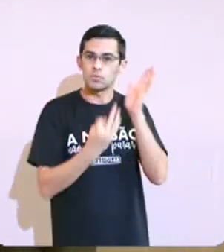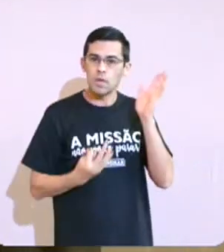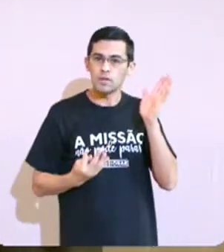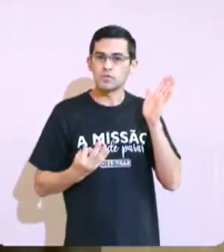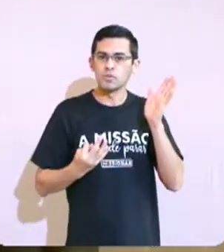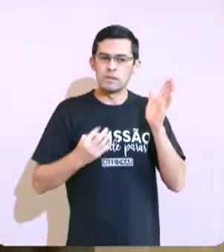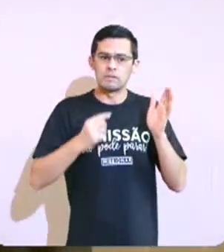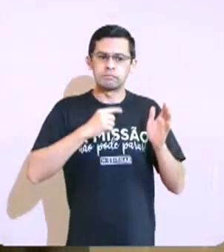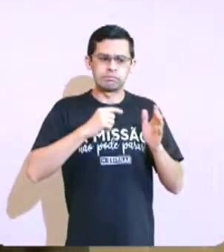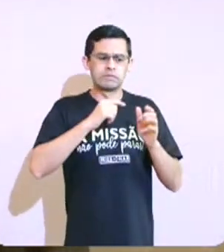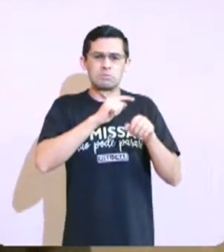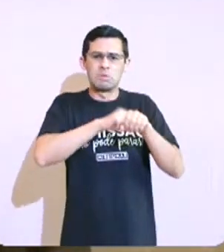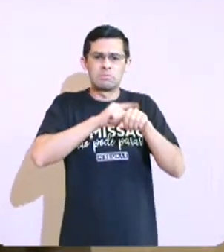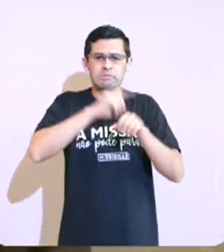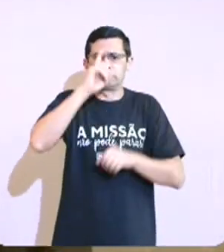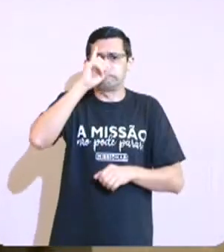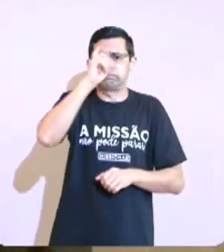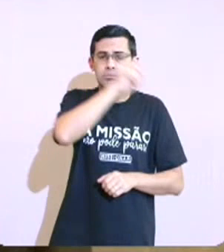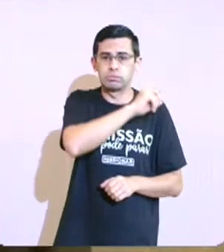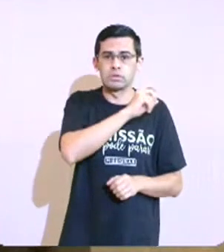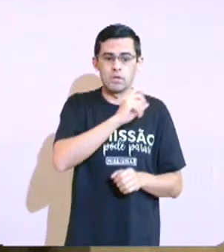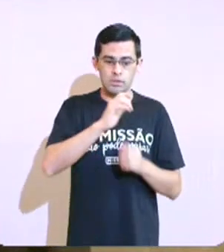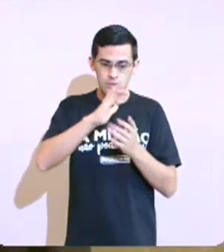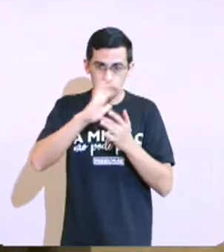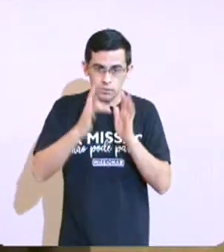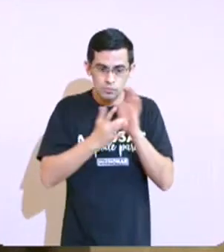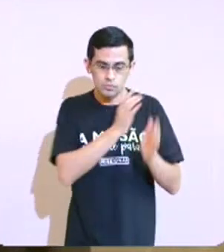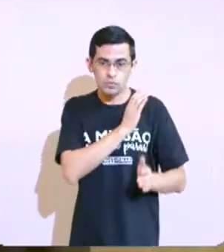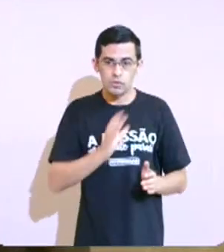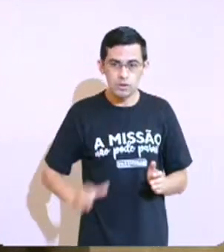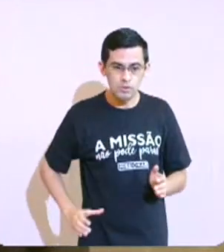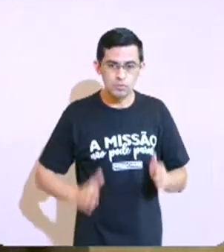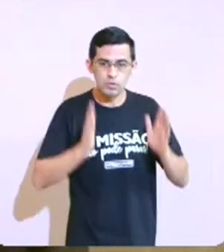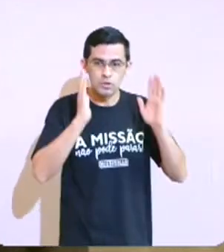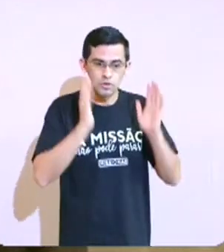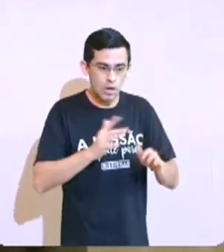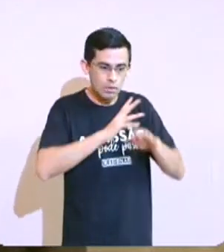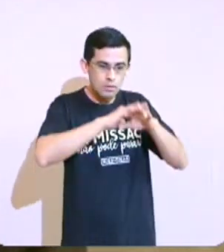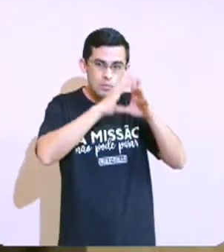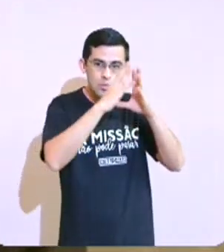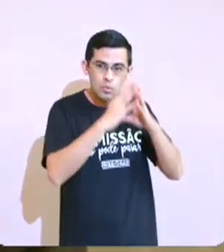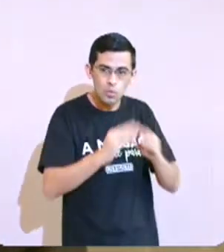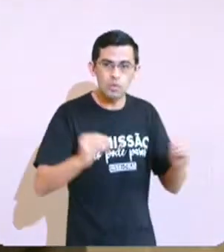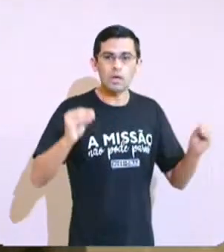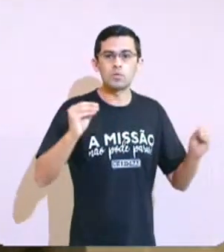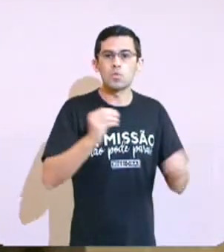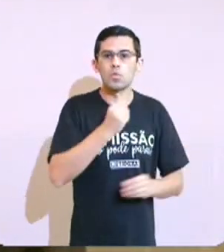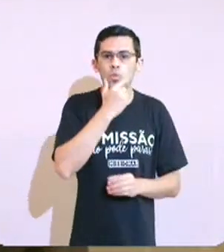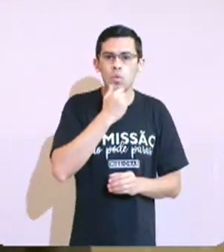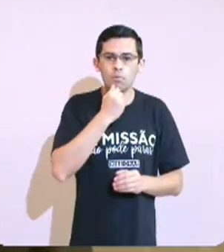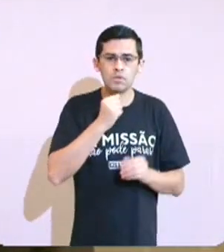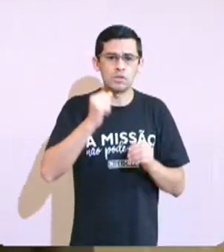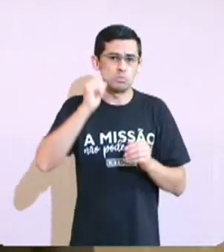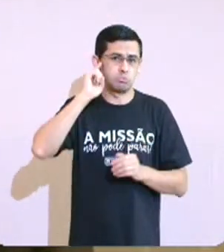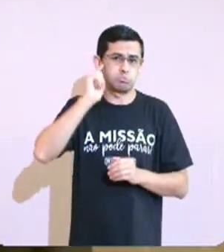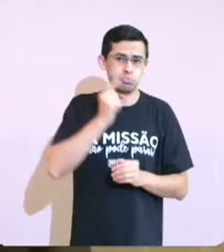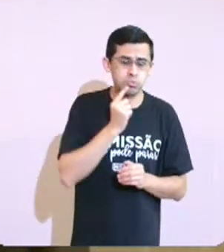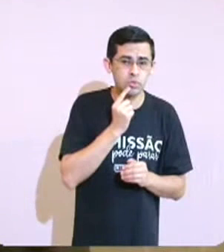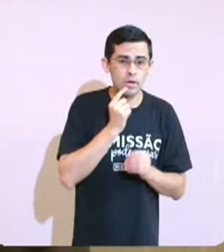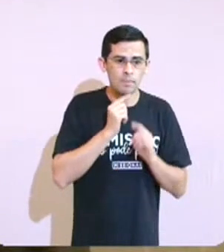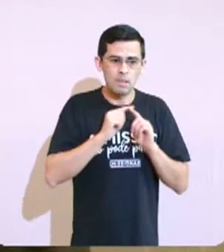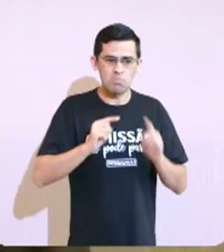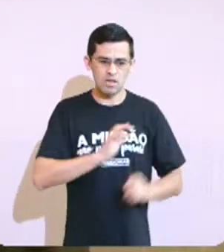no meio da crise. Jesus Cristo havia curado um indivíduo surdo e